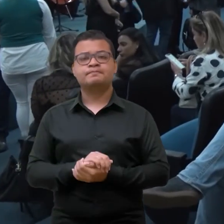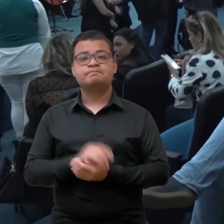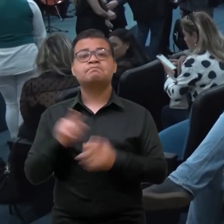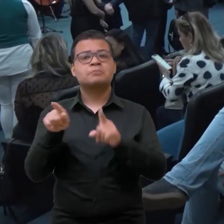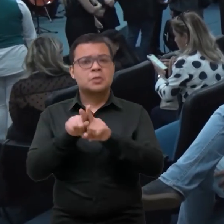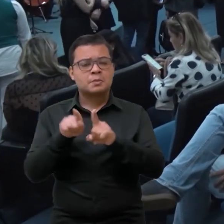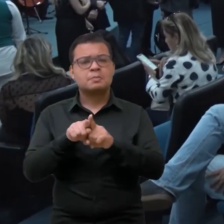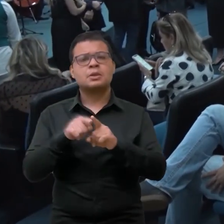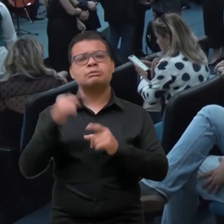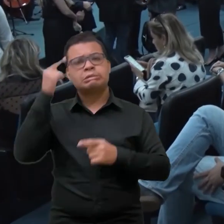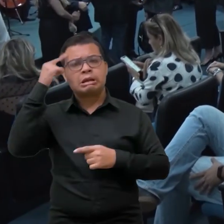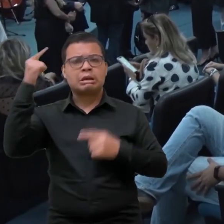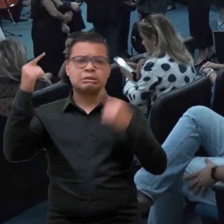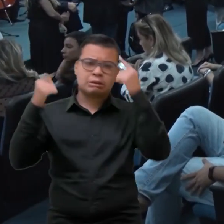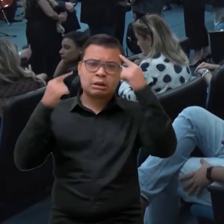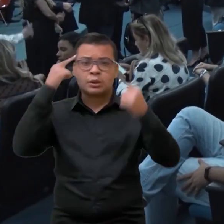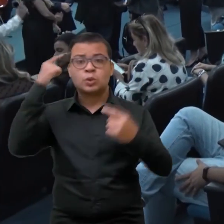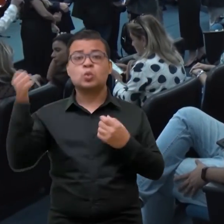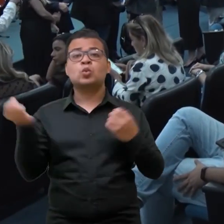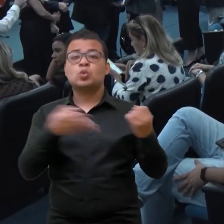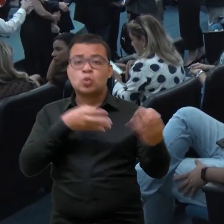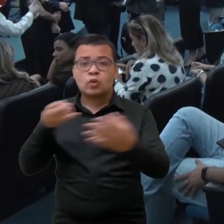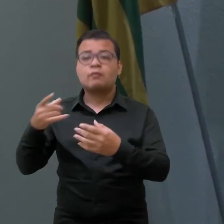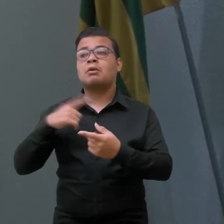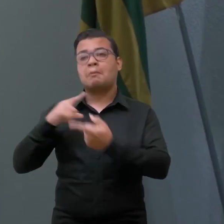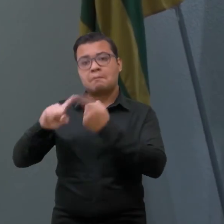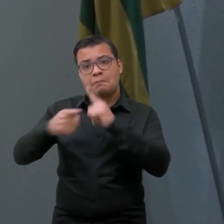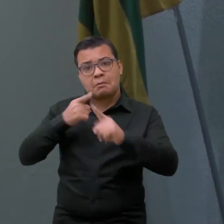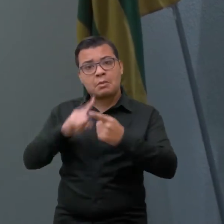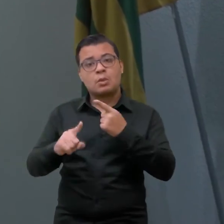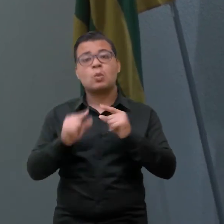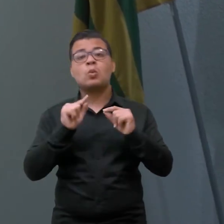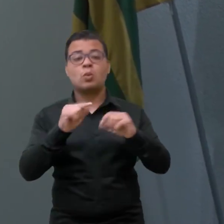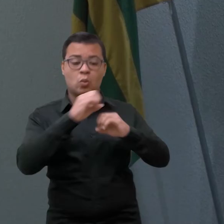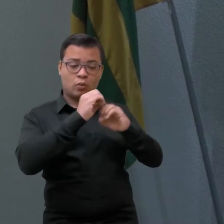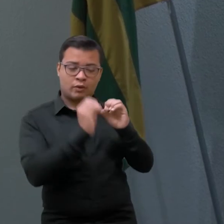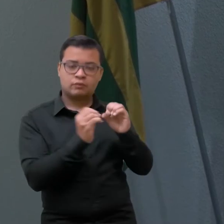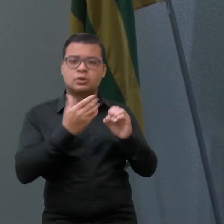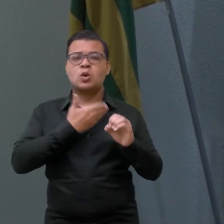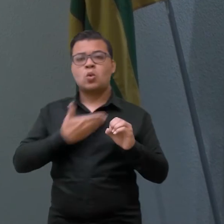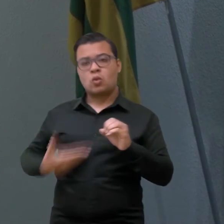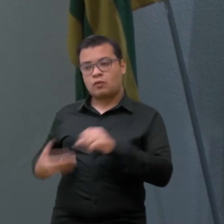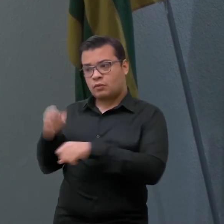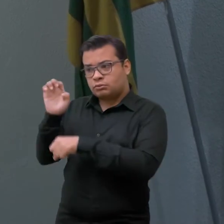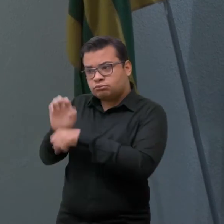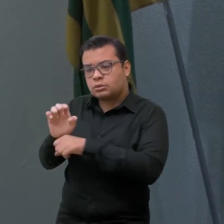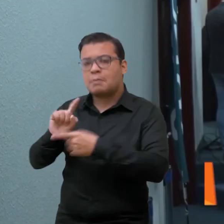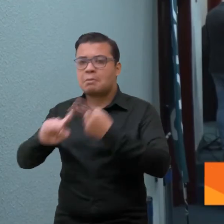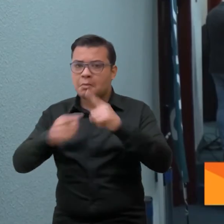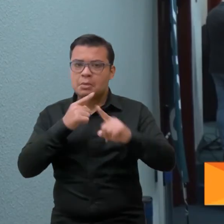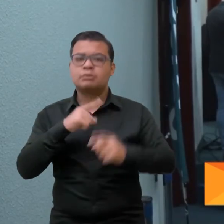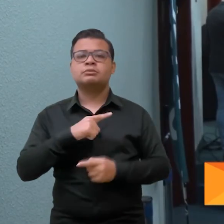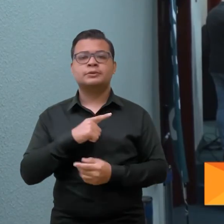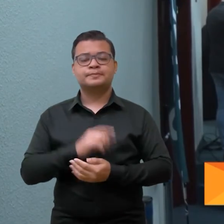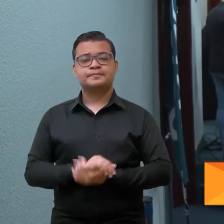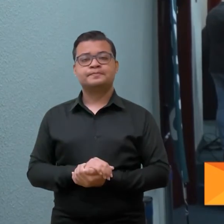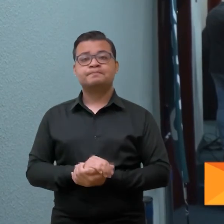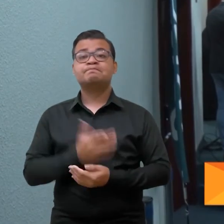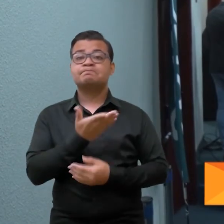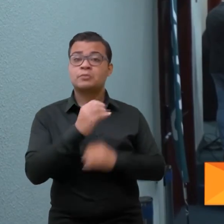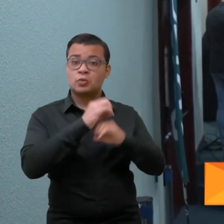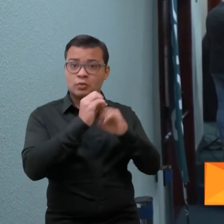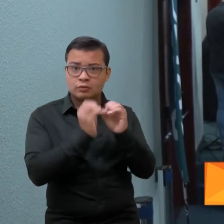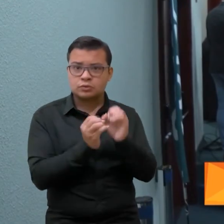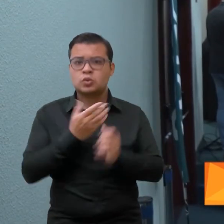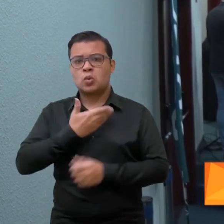novas iniciativas estão sendo discutidas entre a instituição e o governo estadual. A UFG e o governo